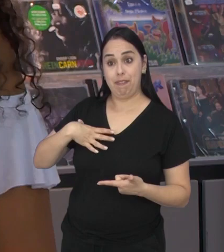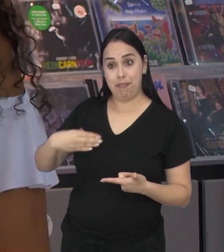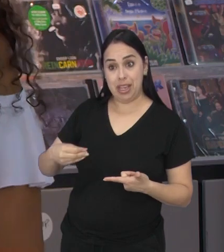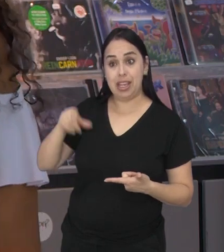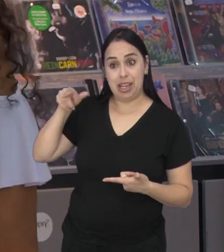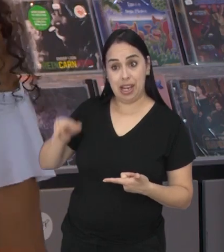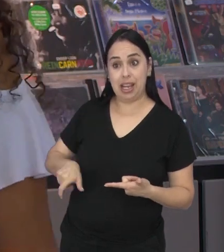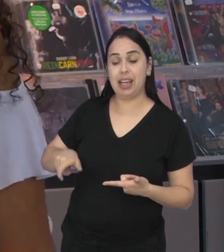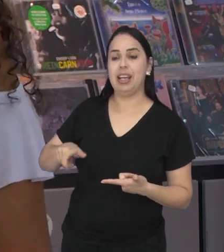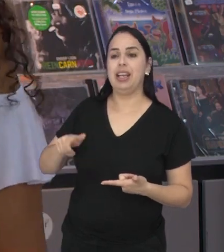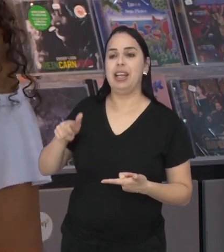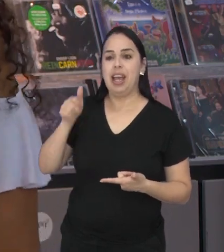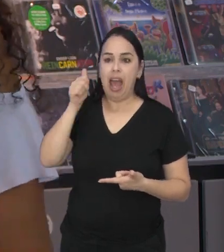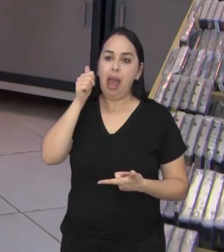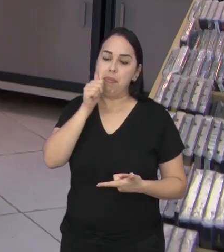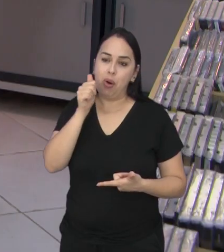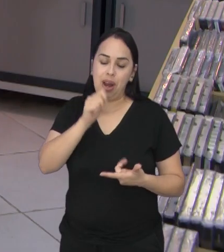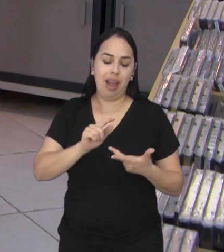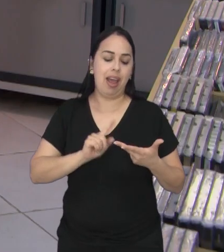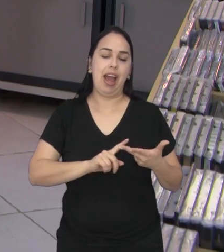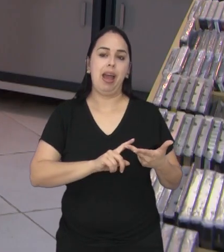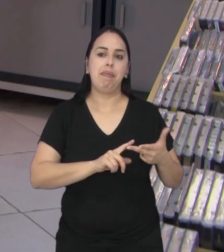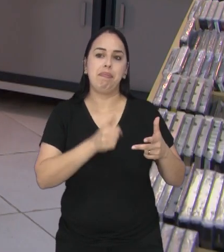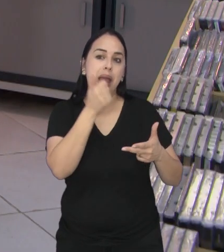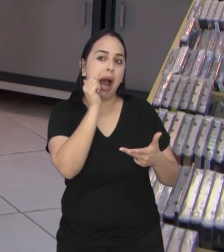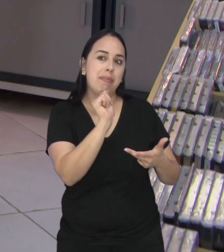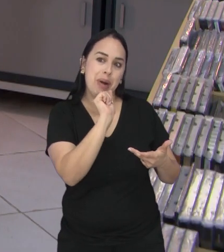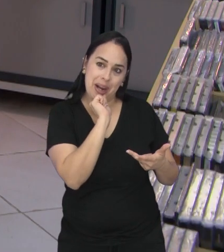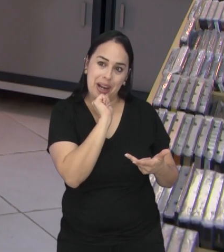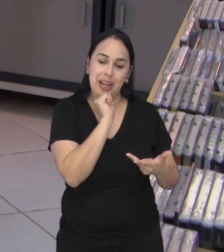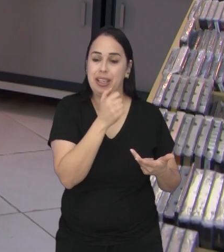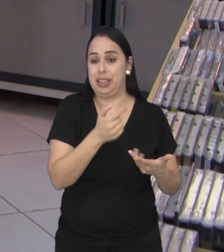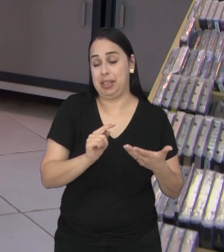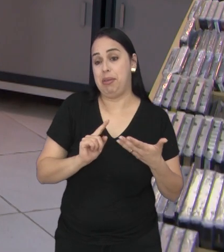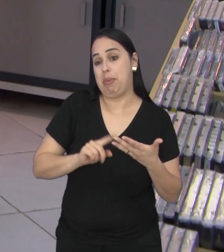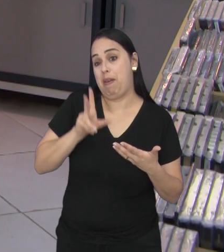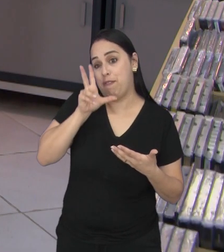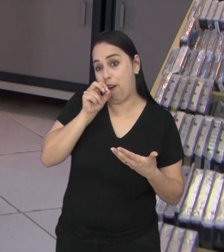de uma mulher, neta de uma mulher, então, enfim, as mulheres estão presentes na minha vida.